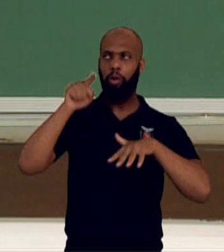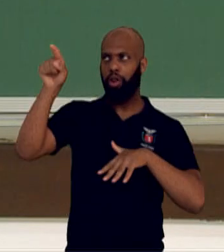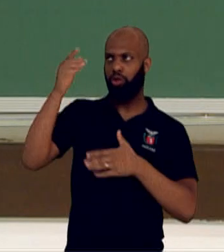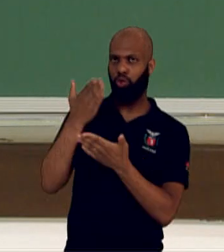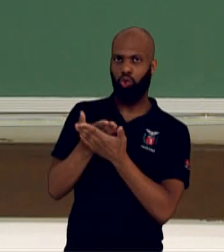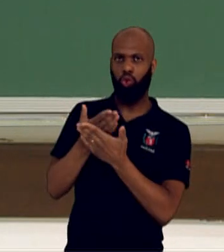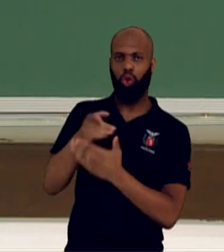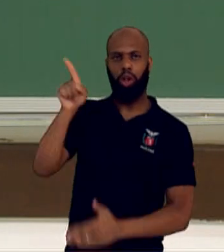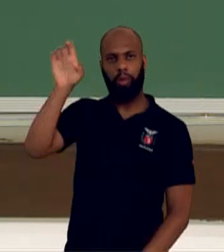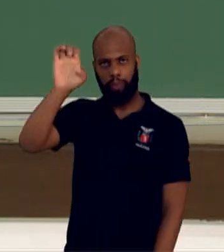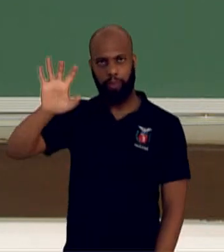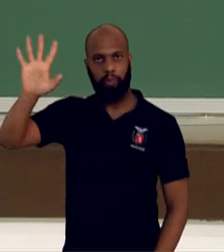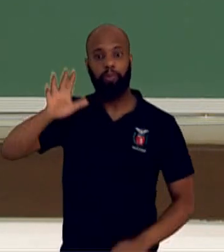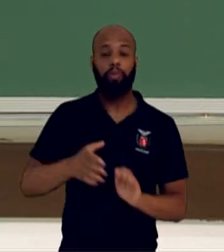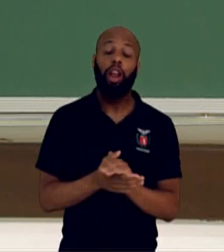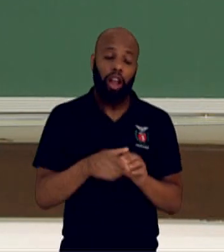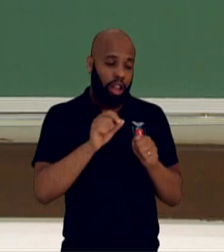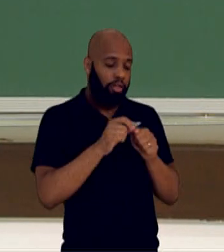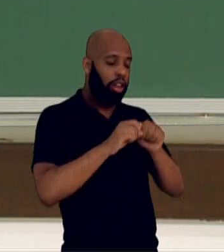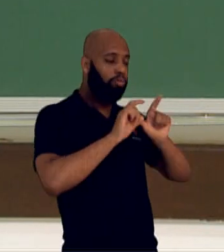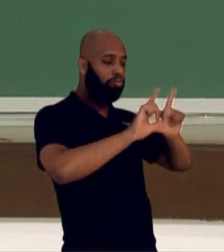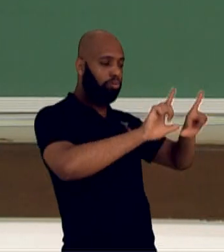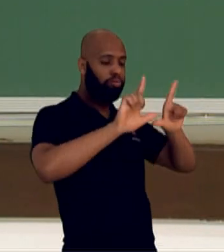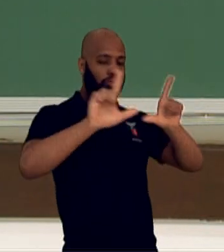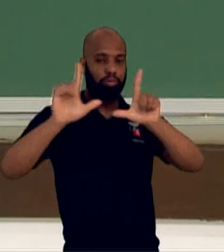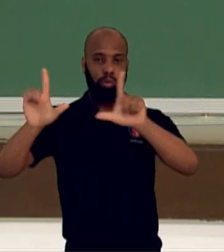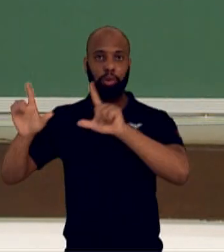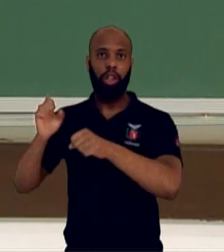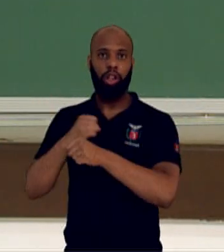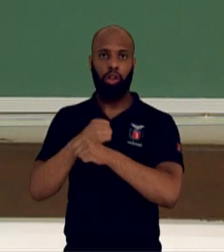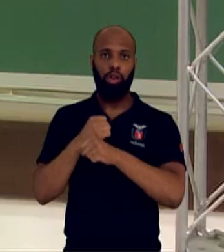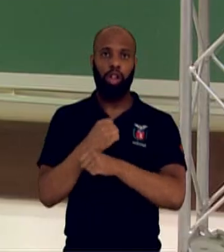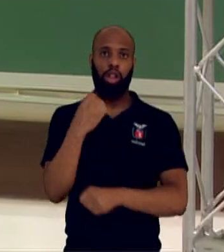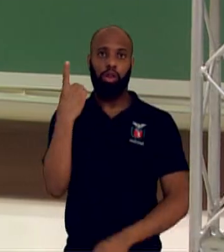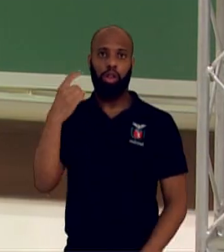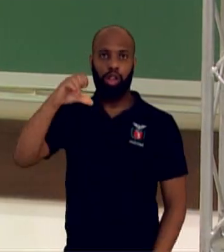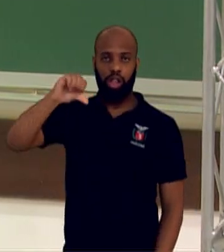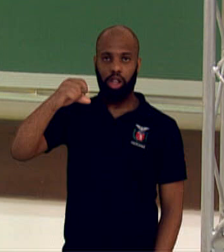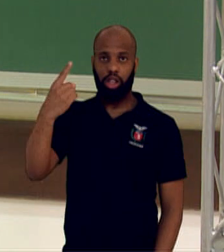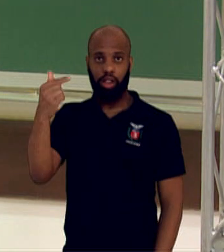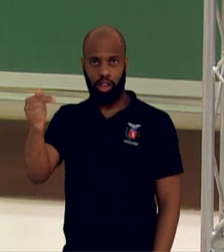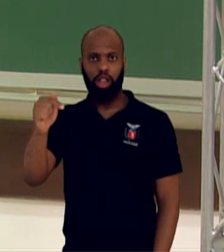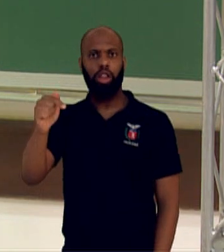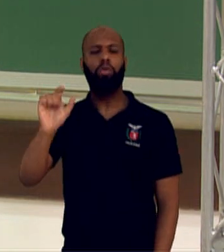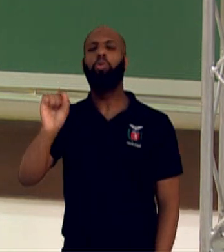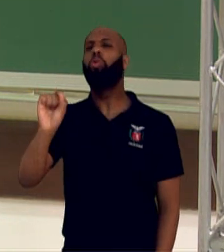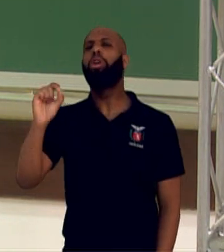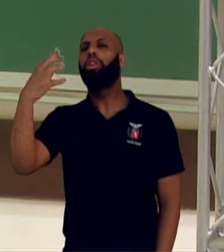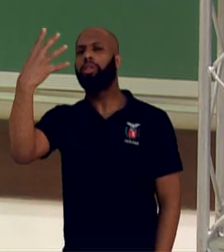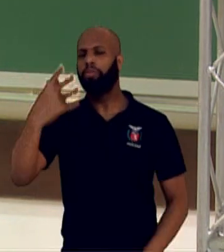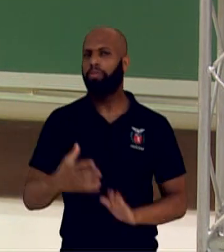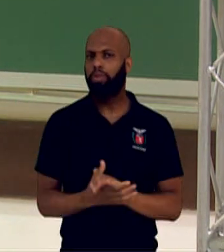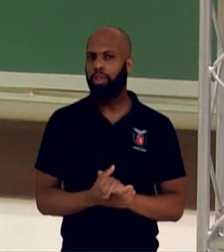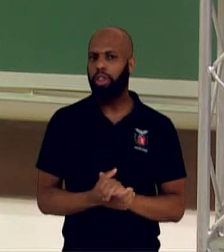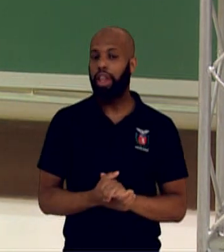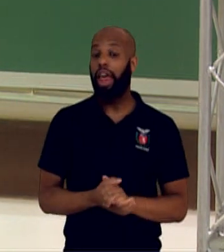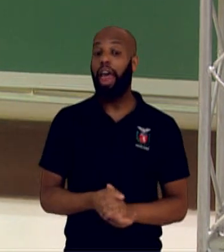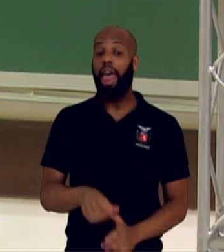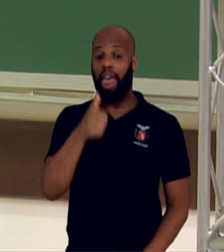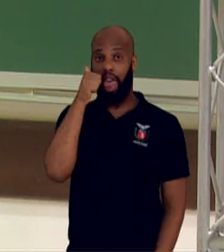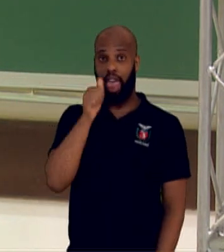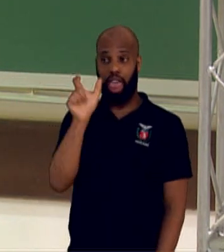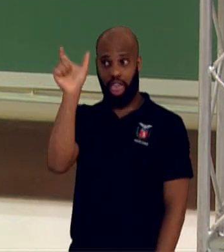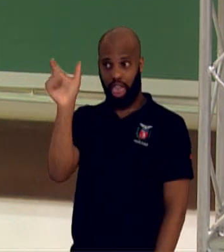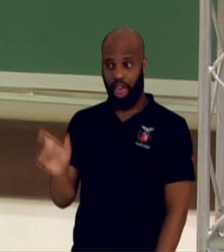conheceu, certo? E fez essa exposição em 1917. O que aconteceu, pessoal? Como ela era